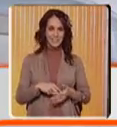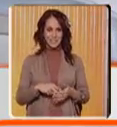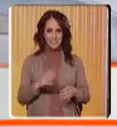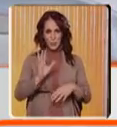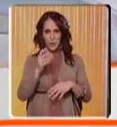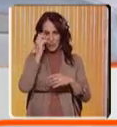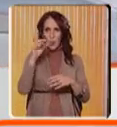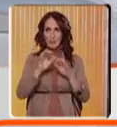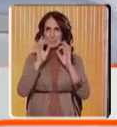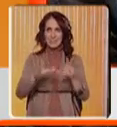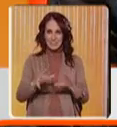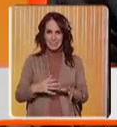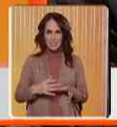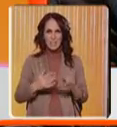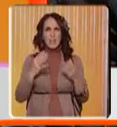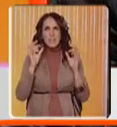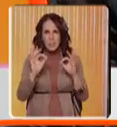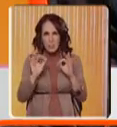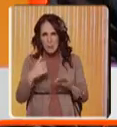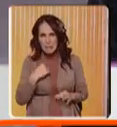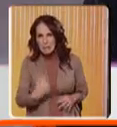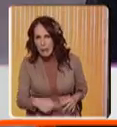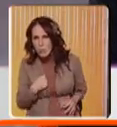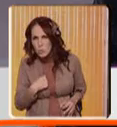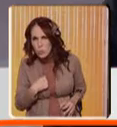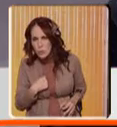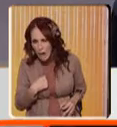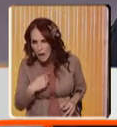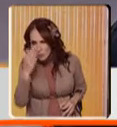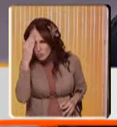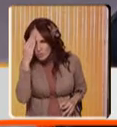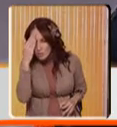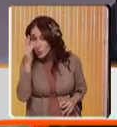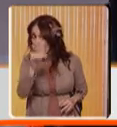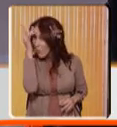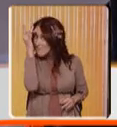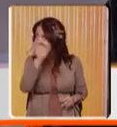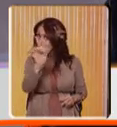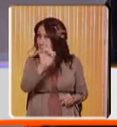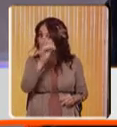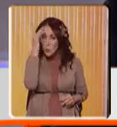Pronto. Ainda tenho cura? Não sei. Não é um caso fácil.